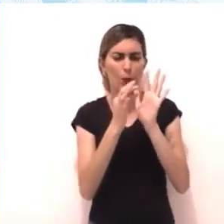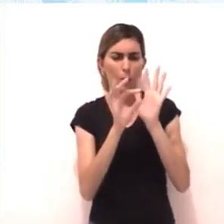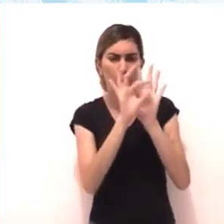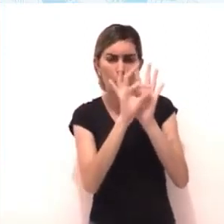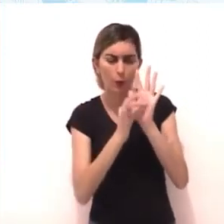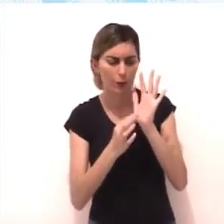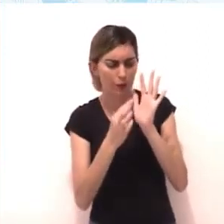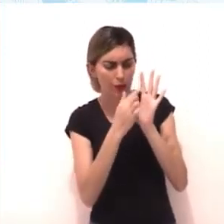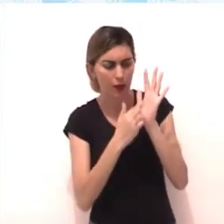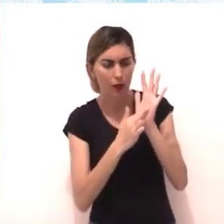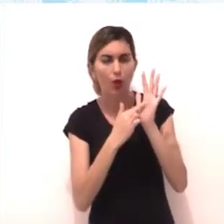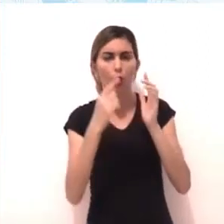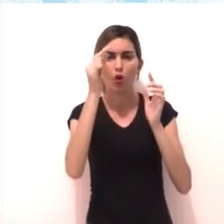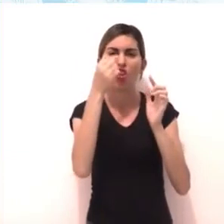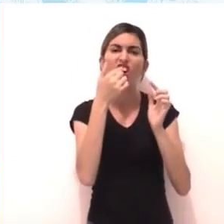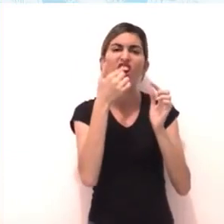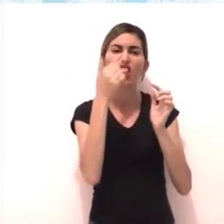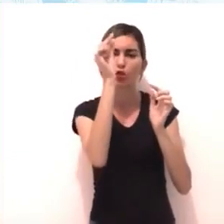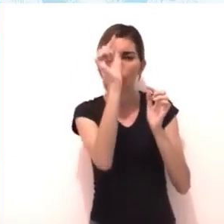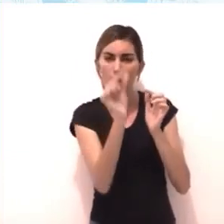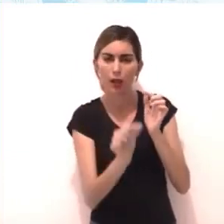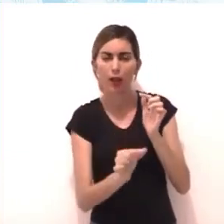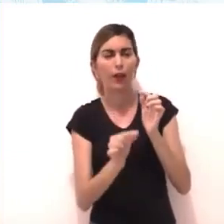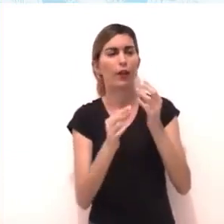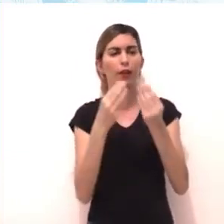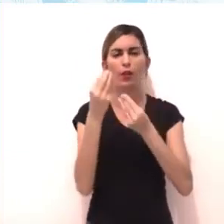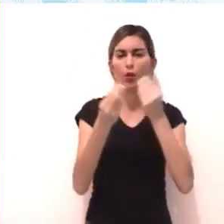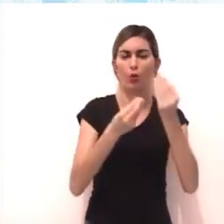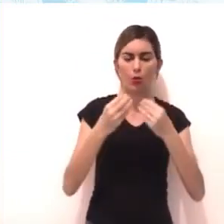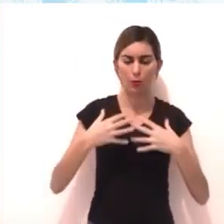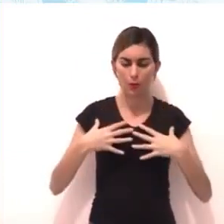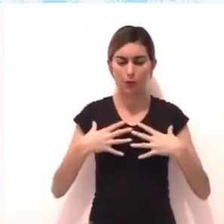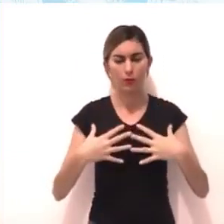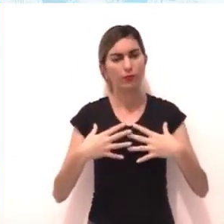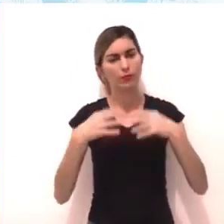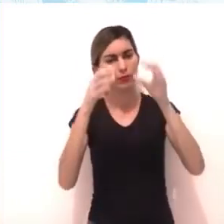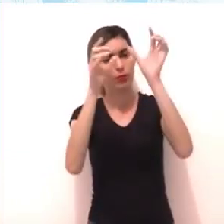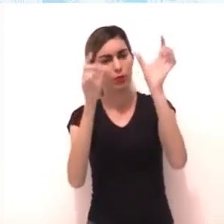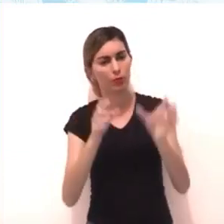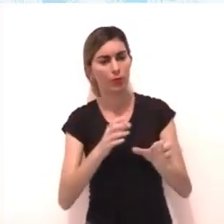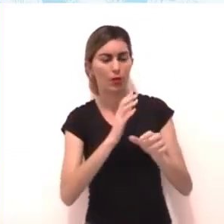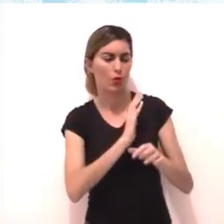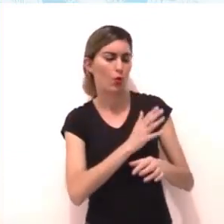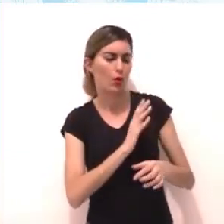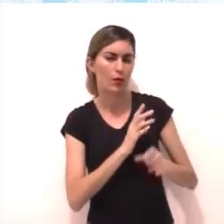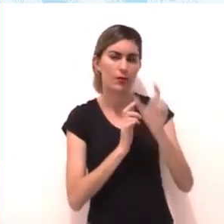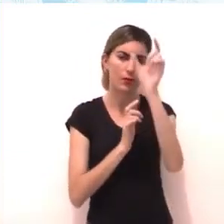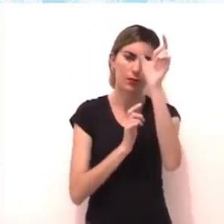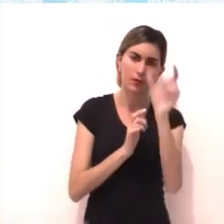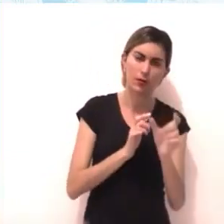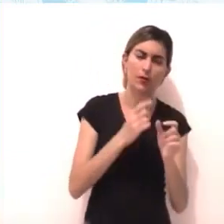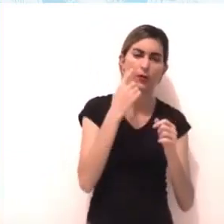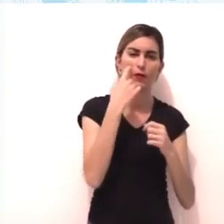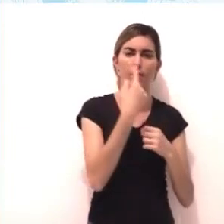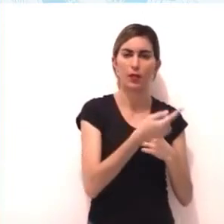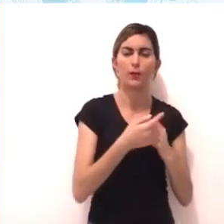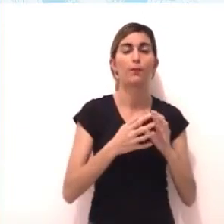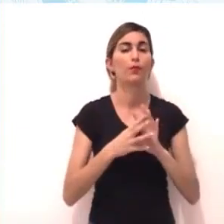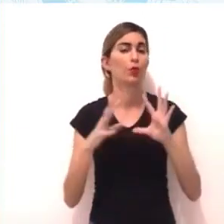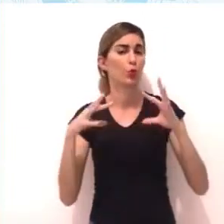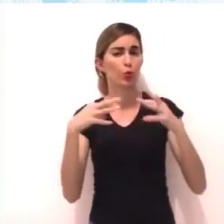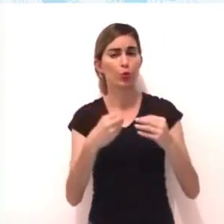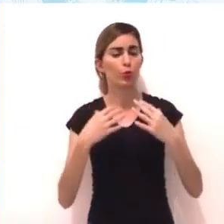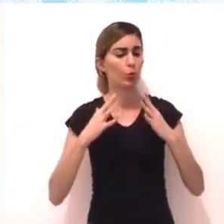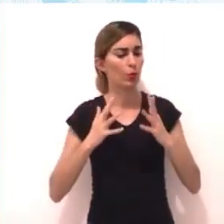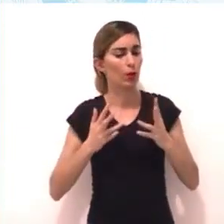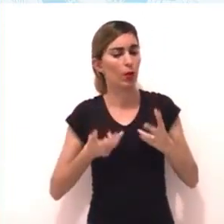consegue ver aí as costelas, você consegue ver o formato do pulmão, o coração ali no meio, né? E todo o pulmão